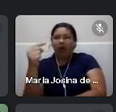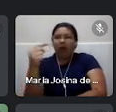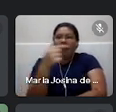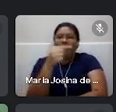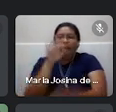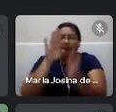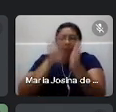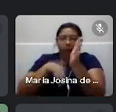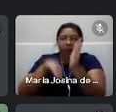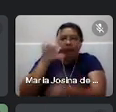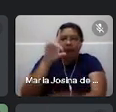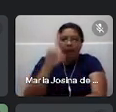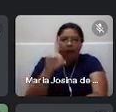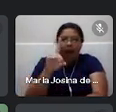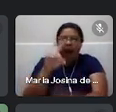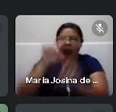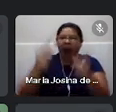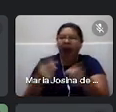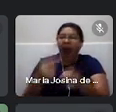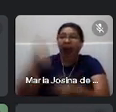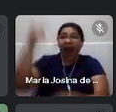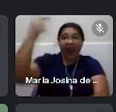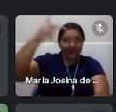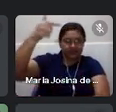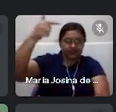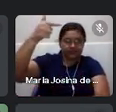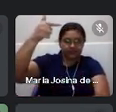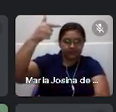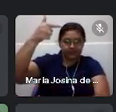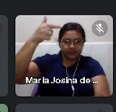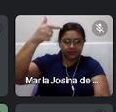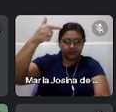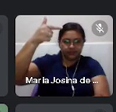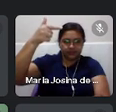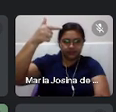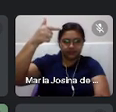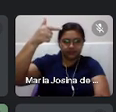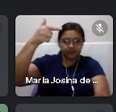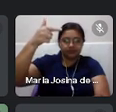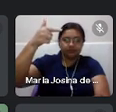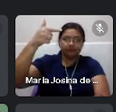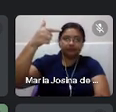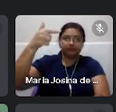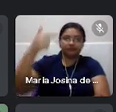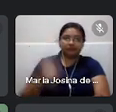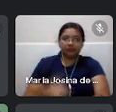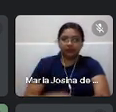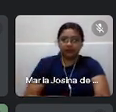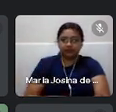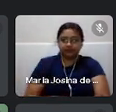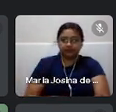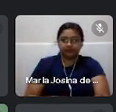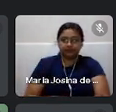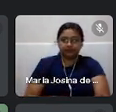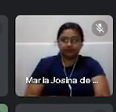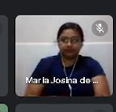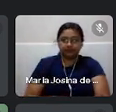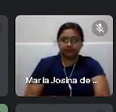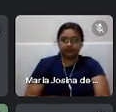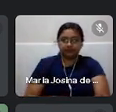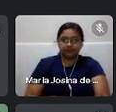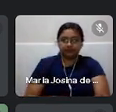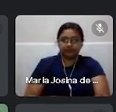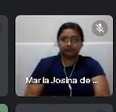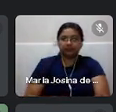o lado ao quadrado, né? A área do quadrado é só pegar a medida do lado e elevar ao quadrado, esse é o